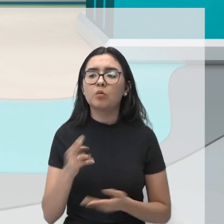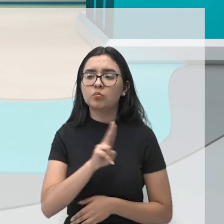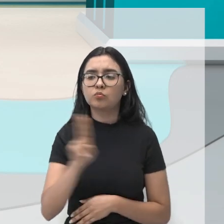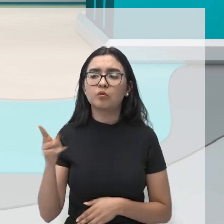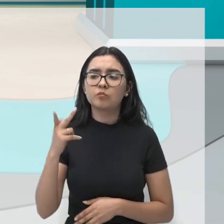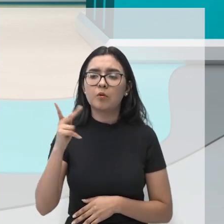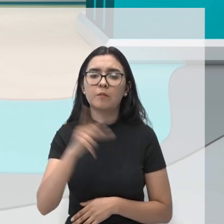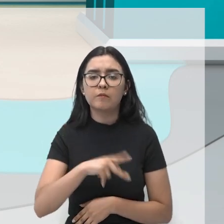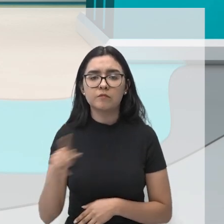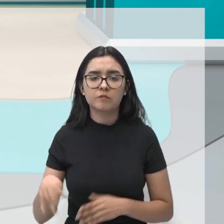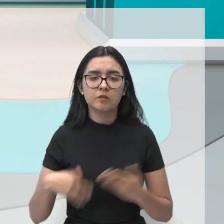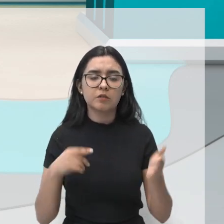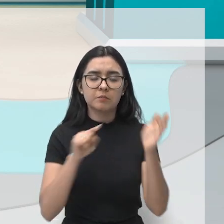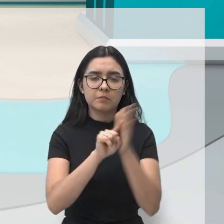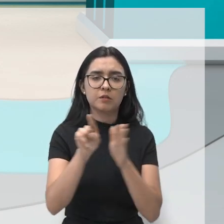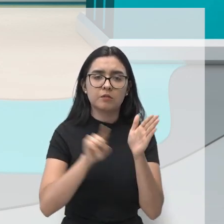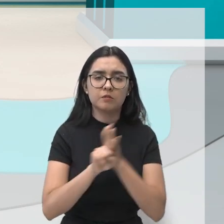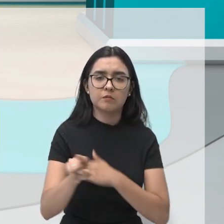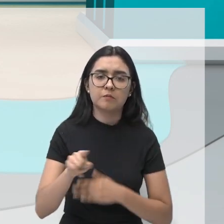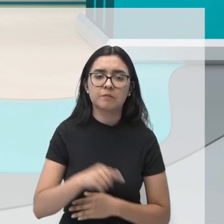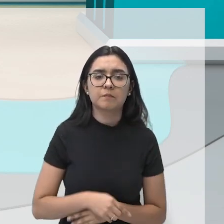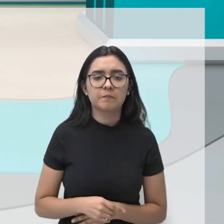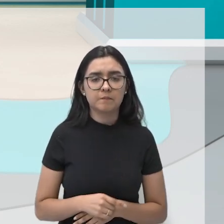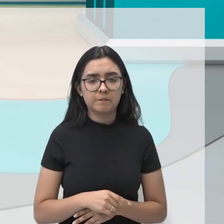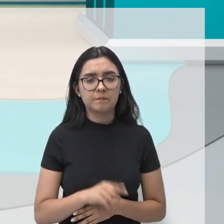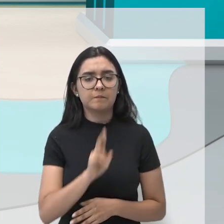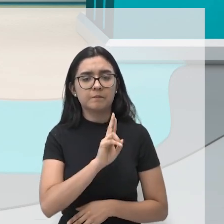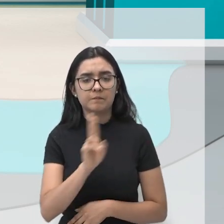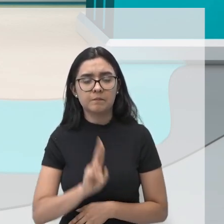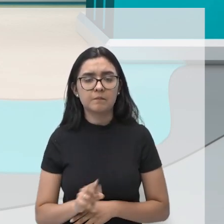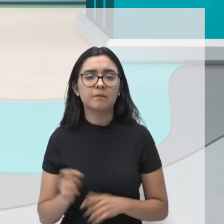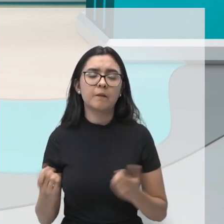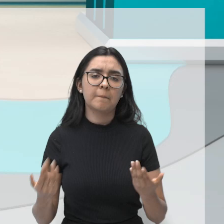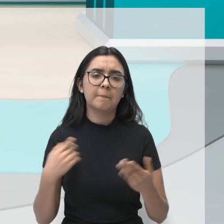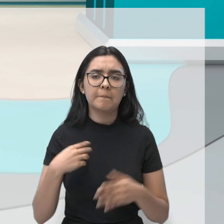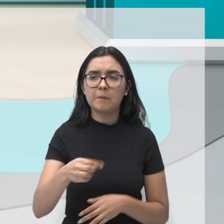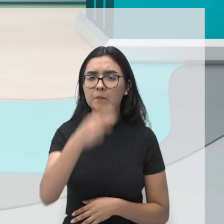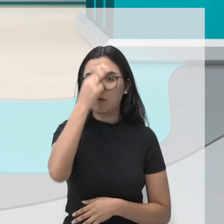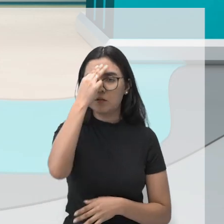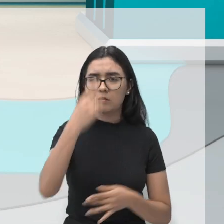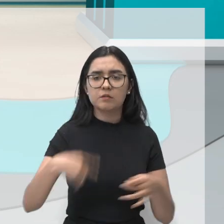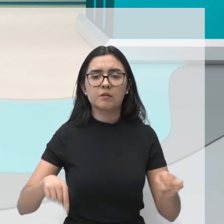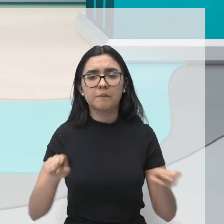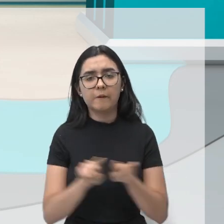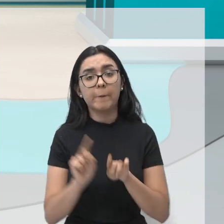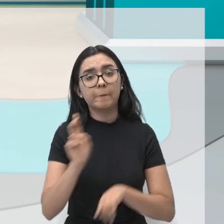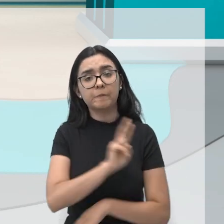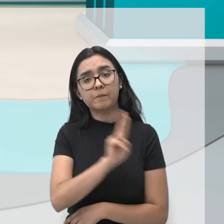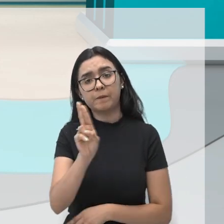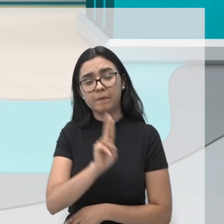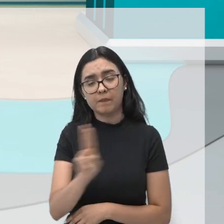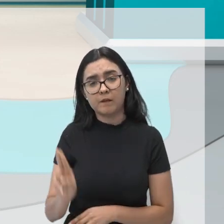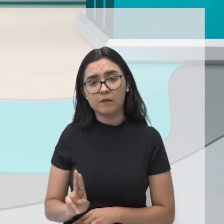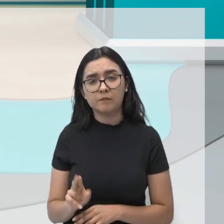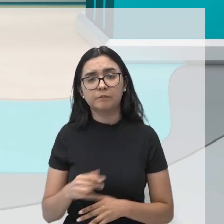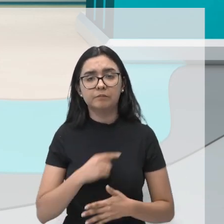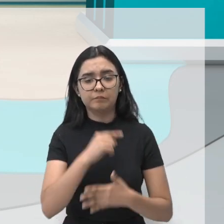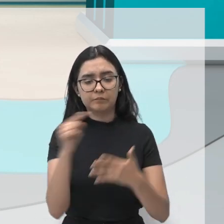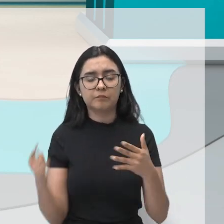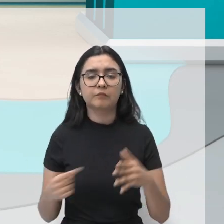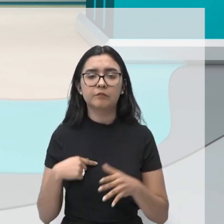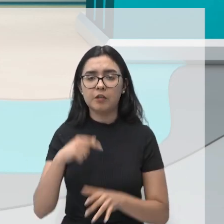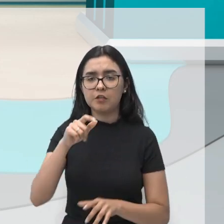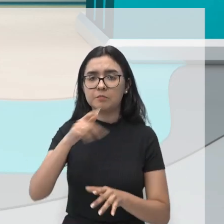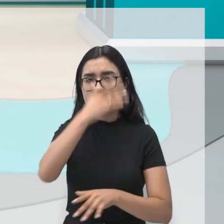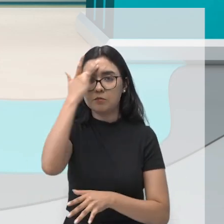name? Qual é o nome do seu professor? Então essas perguntinhas que vocês têm aí, coloquem em prática. Memorizem ali o nome de